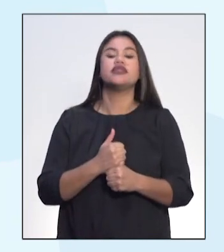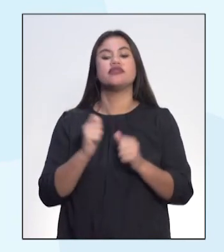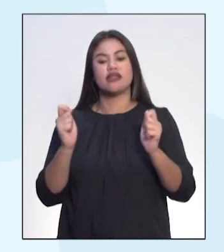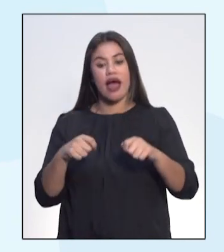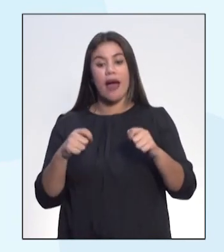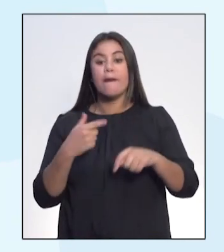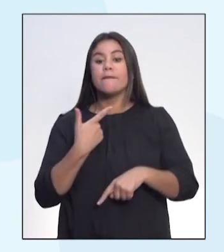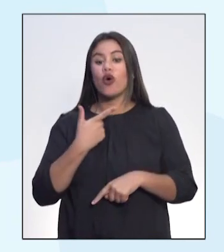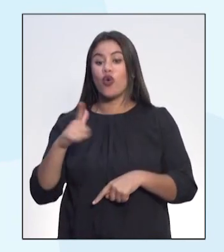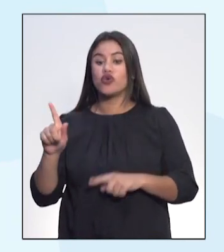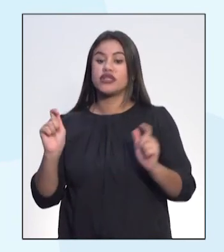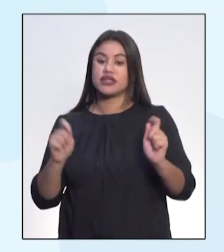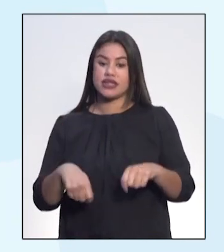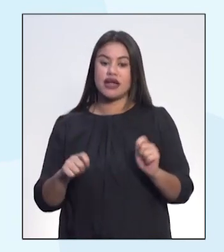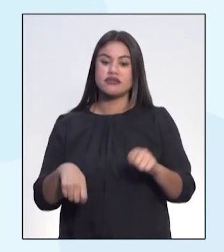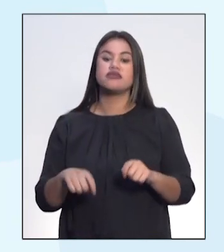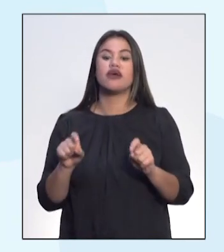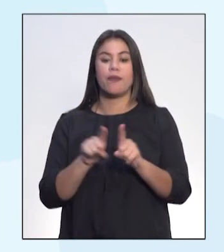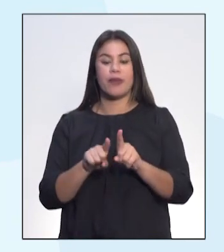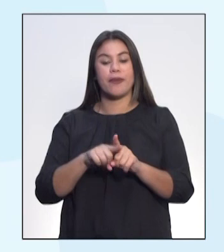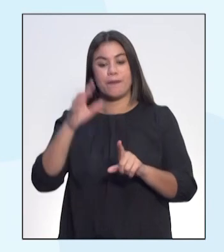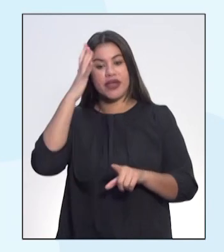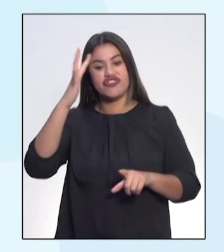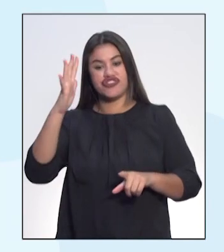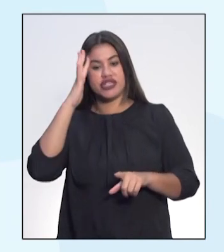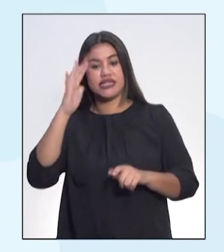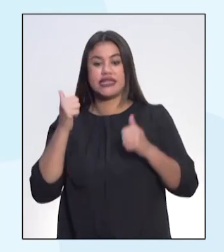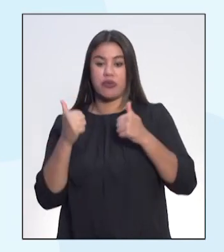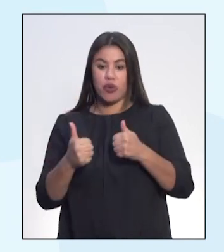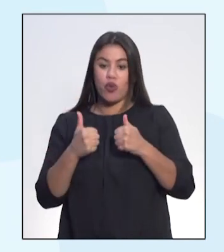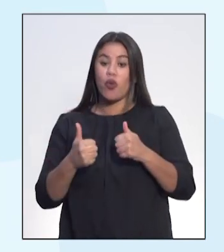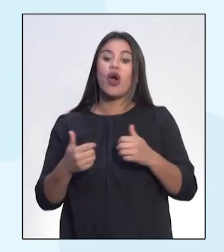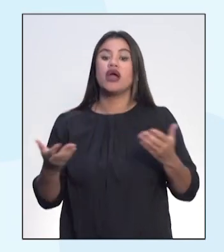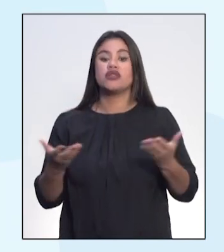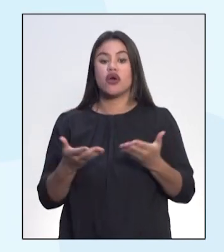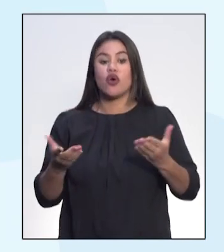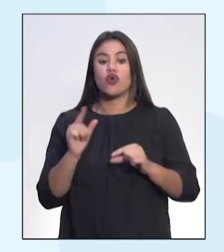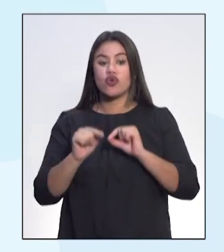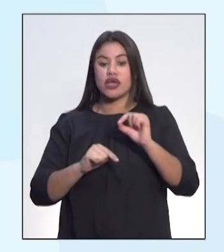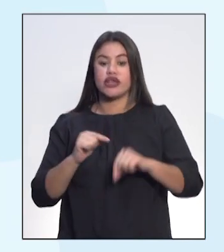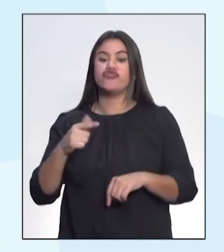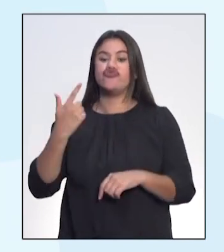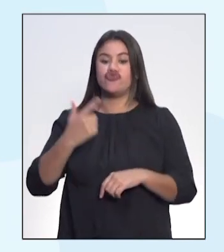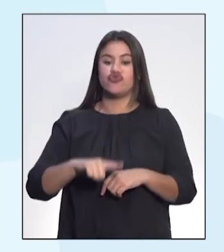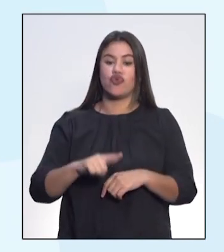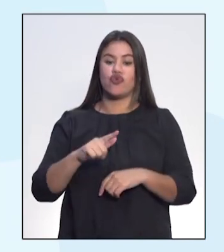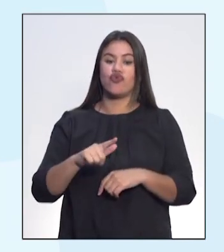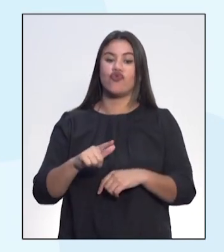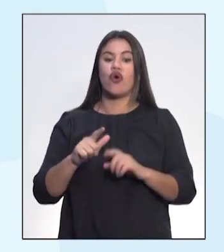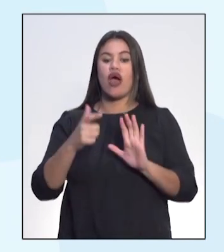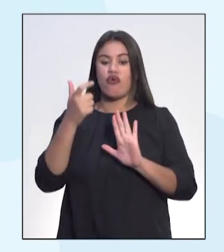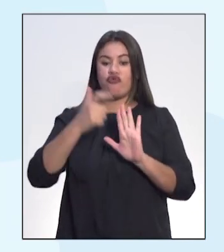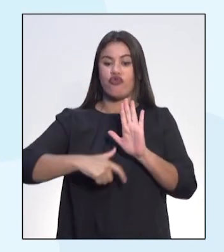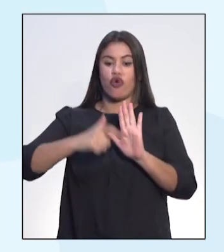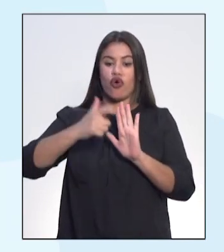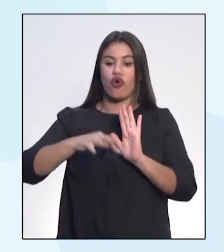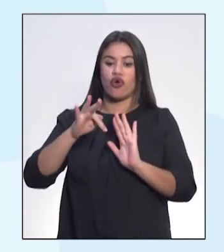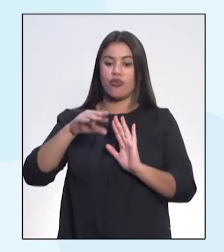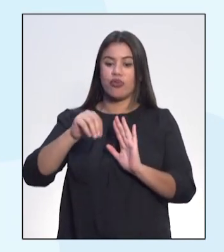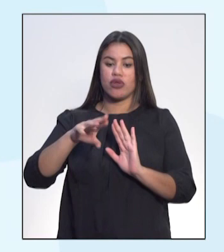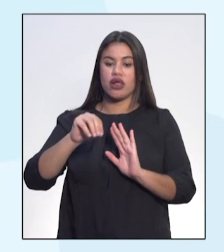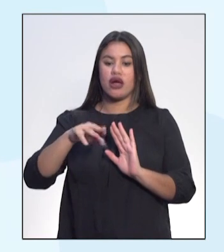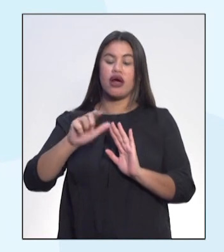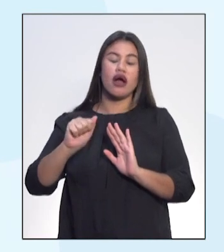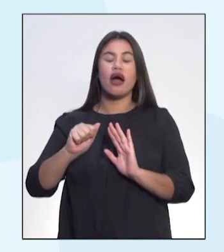fazer essa área máxima também, tá? Pense, tudo bem? Então, vamos lá. Ó. Você tem lá o valor da fórmula da área, que é a função